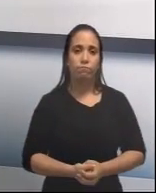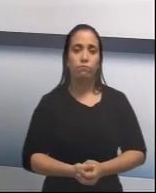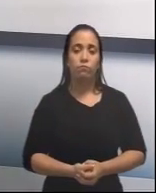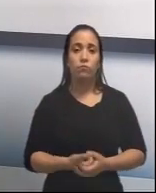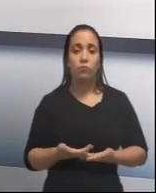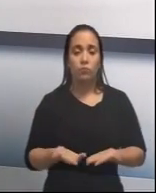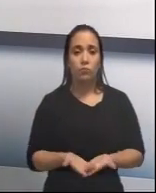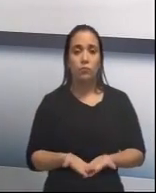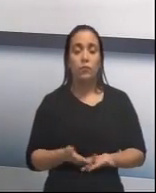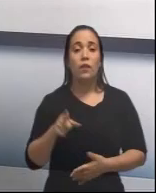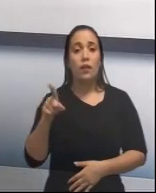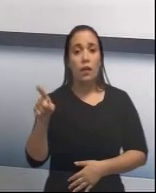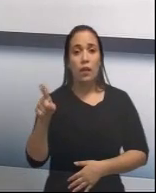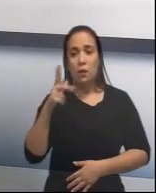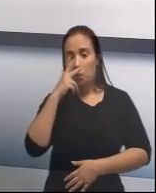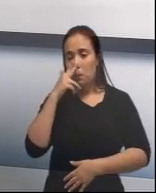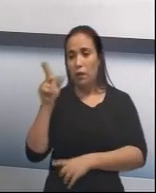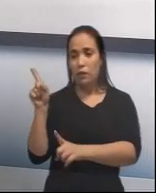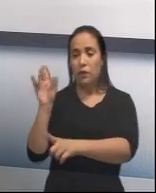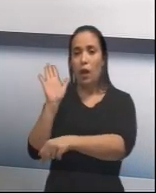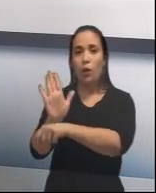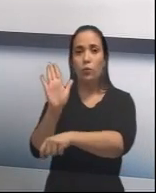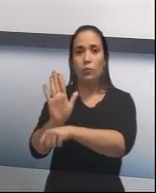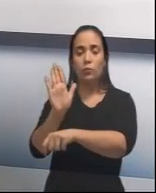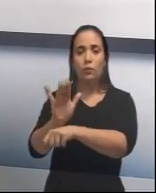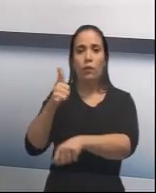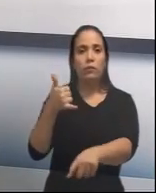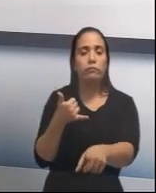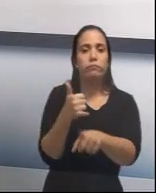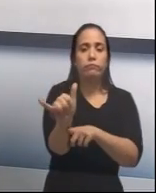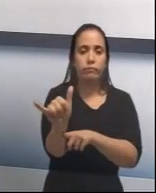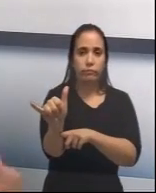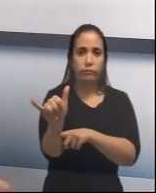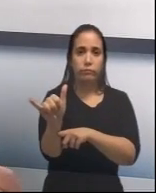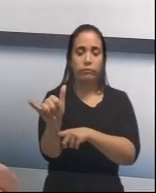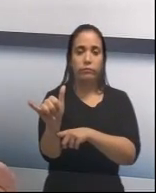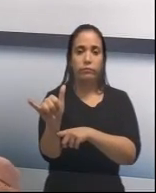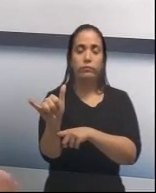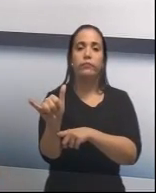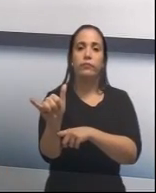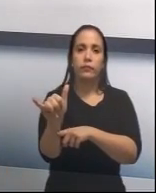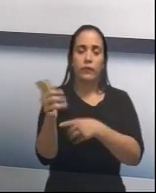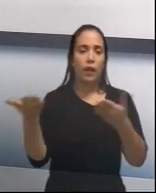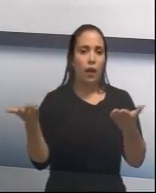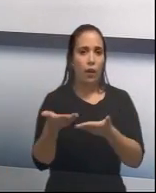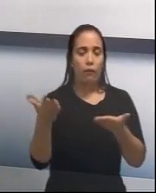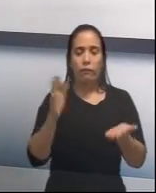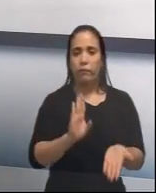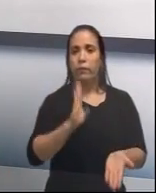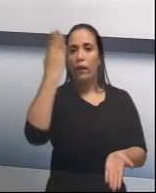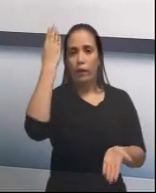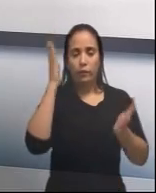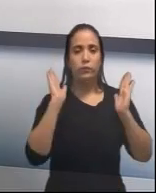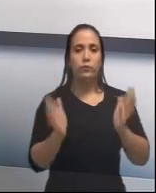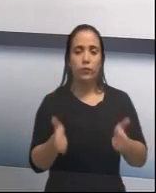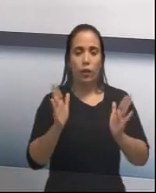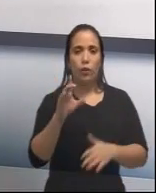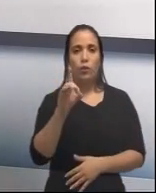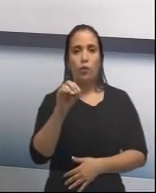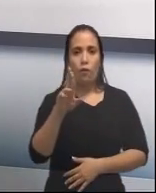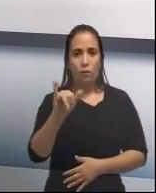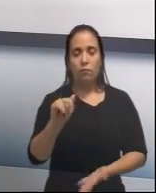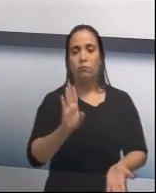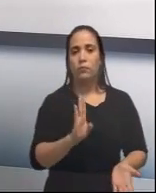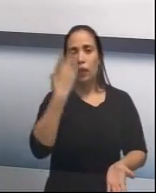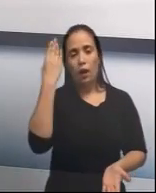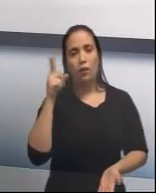lascar. É o criador, é a criatura feita pelo criador há poucos dias e já está traindo,